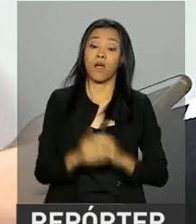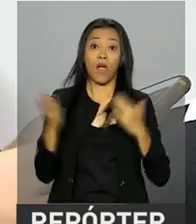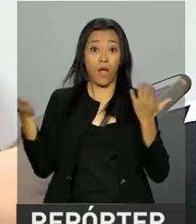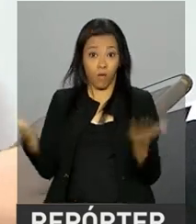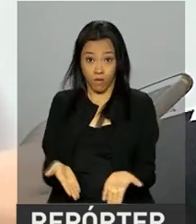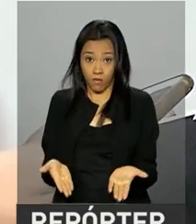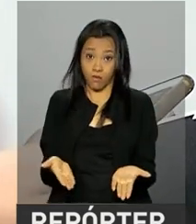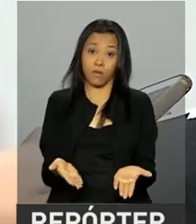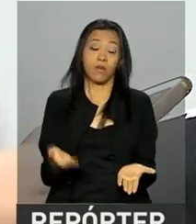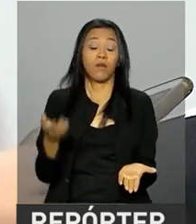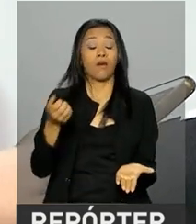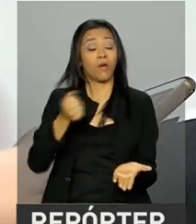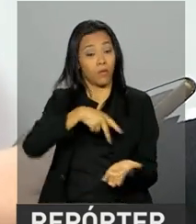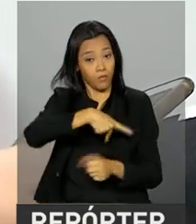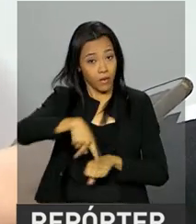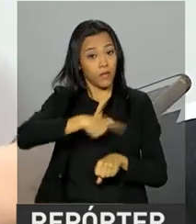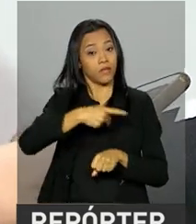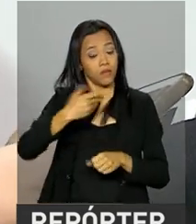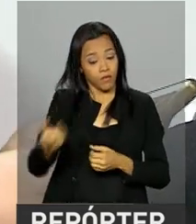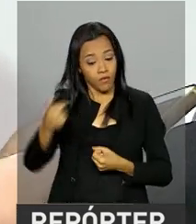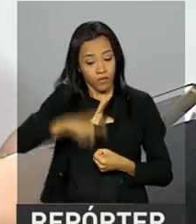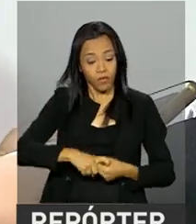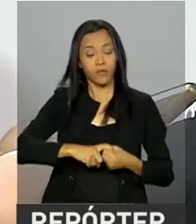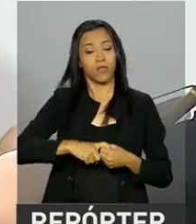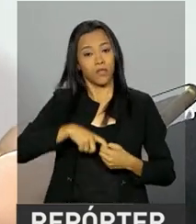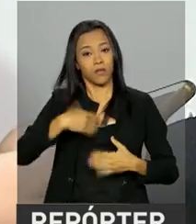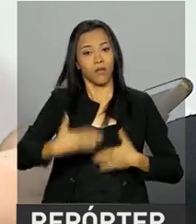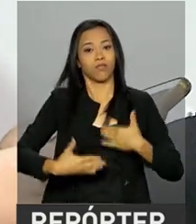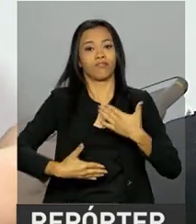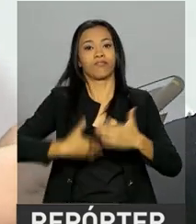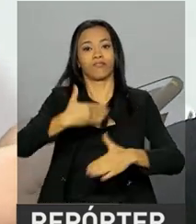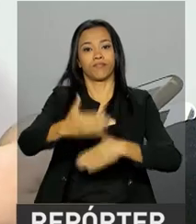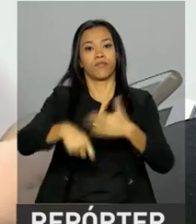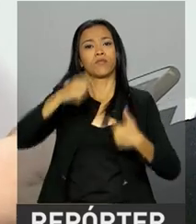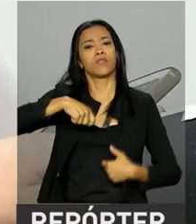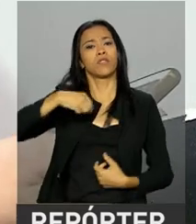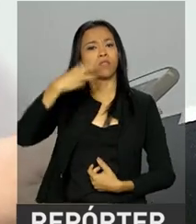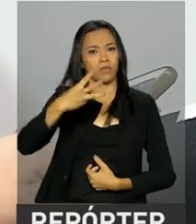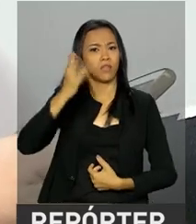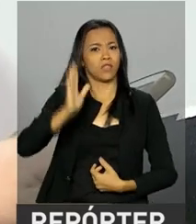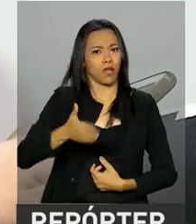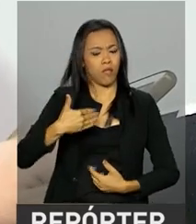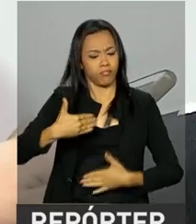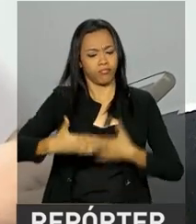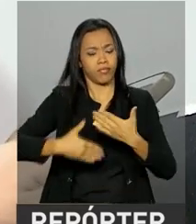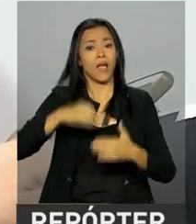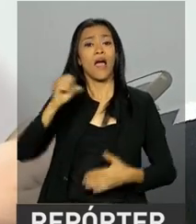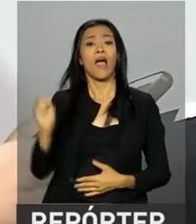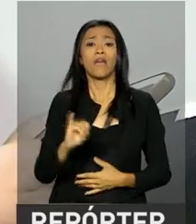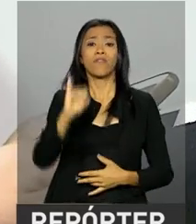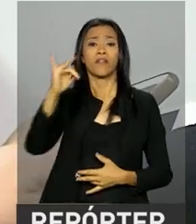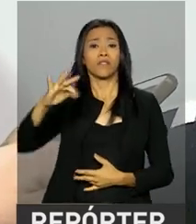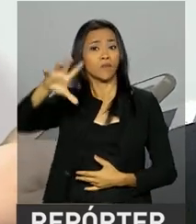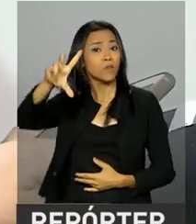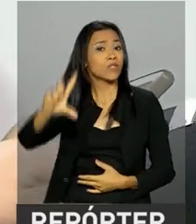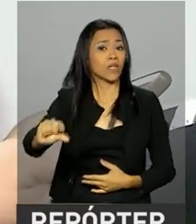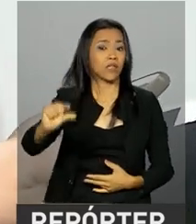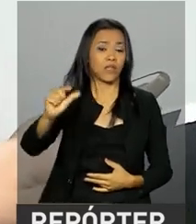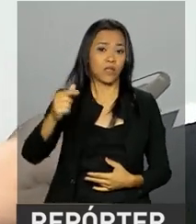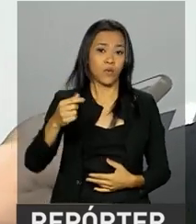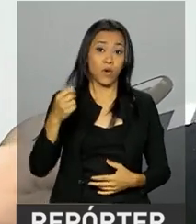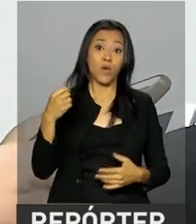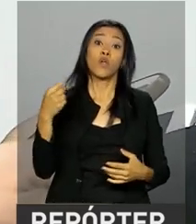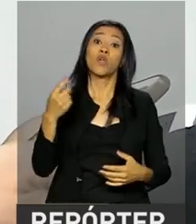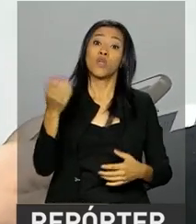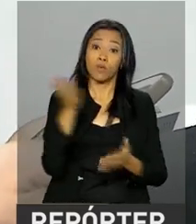agora o país já está voltando a crescer. O país já cresceu no primeiro trimestre, né? A inflação já caiu e o emprego